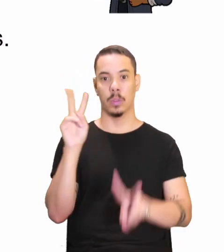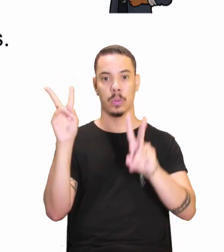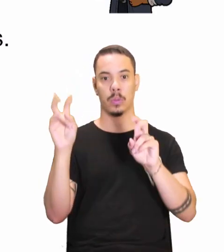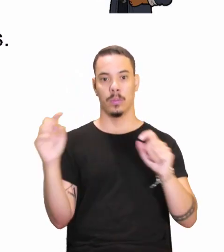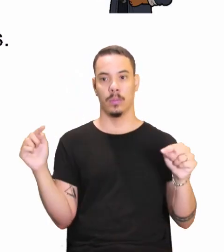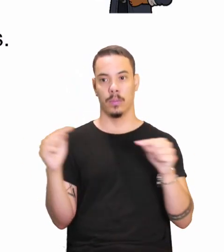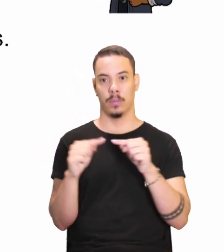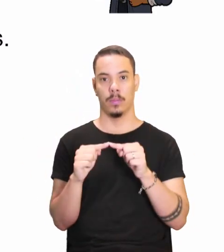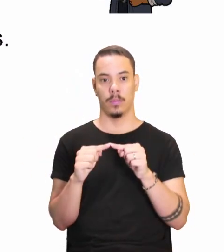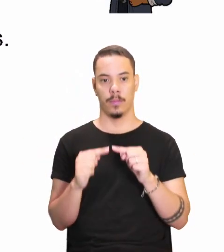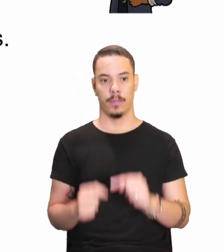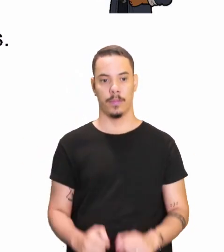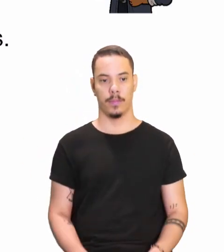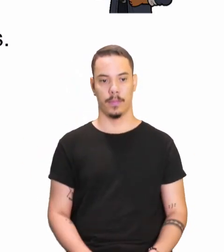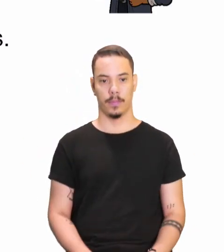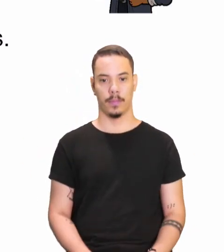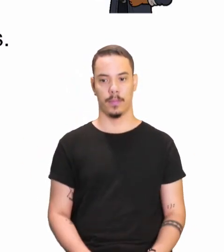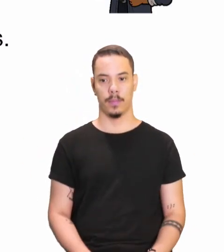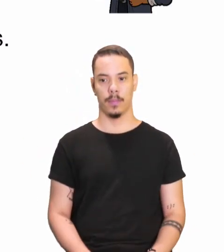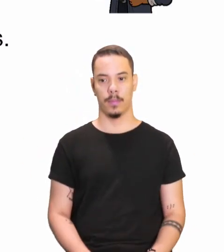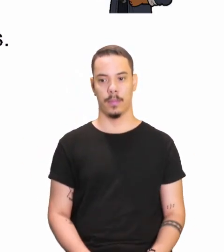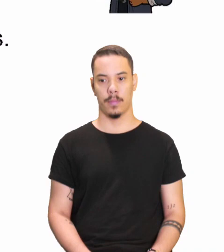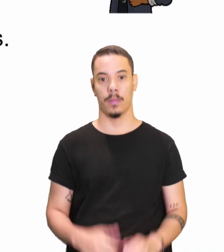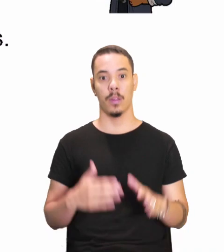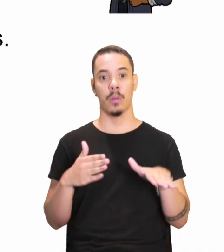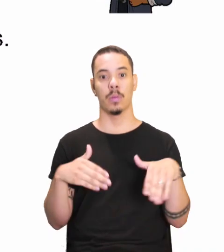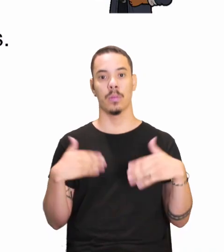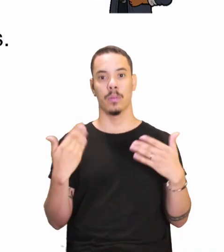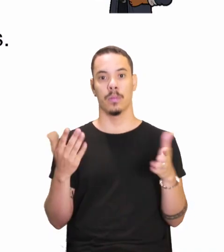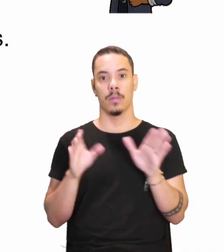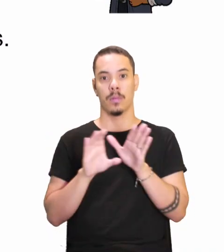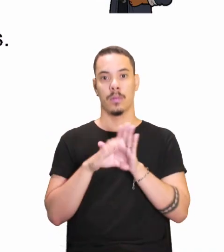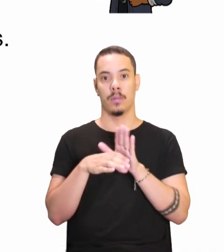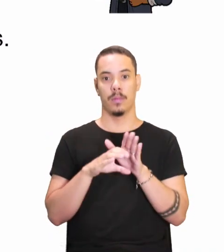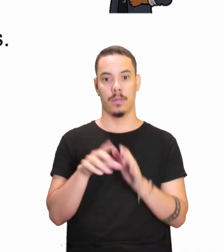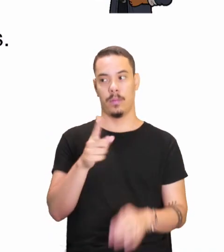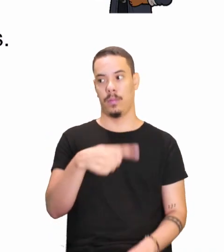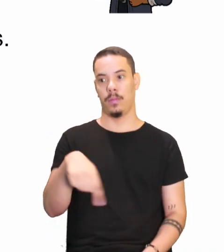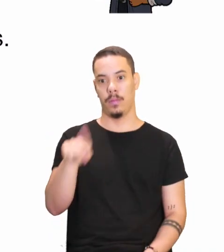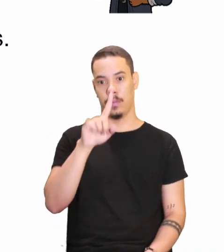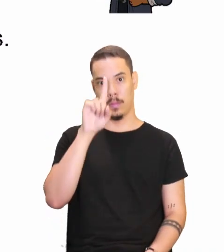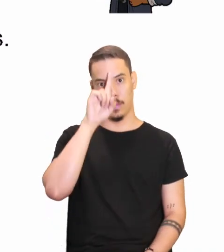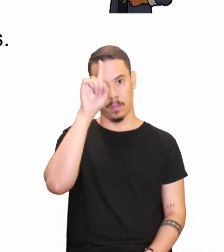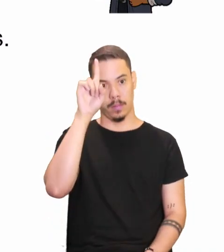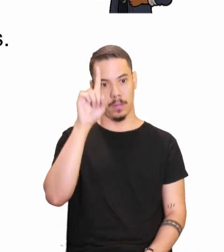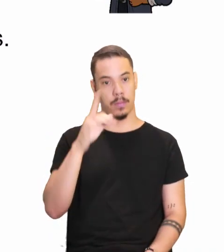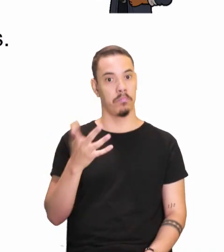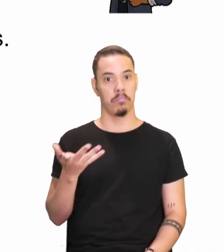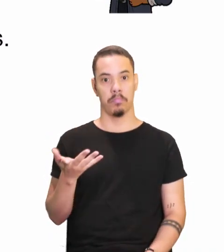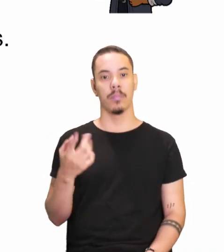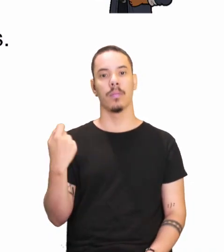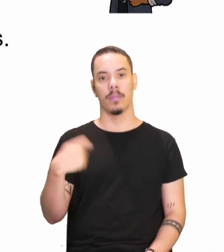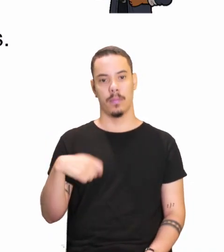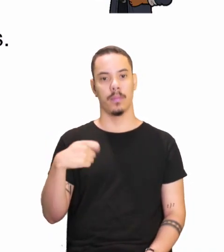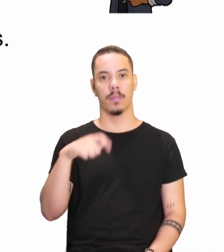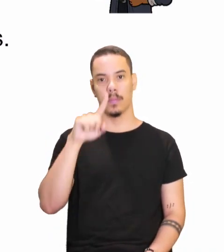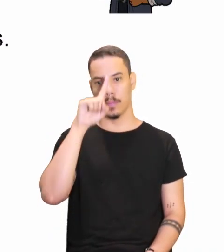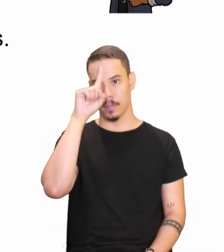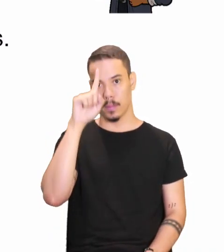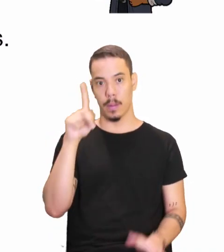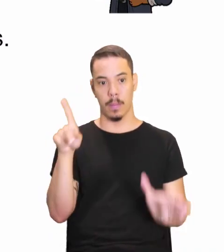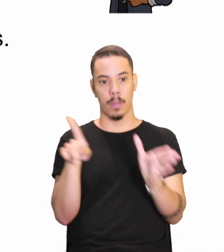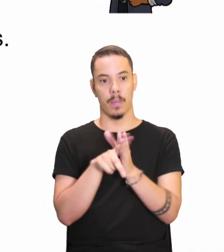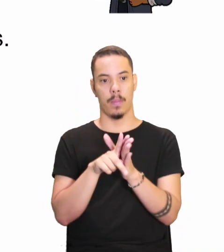concordância? Qual é o conceito que você construiu? Aqui é assim, você tem que construir o seu